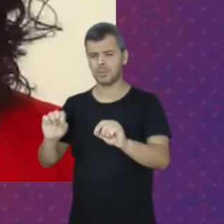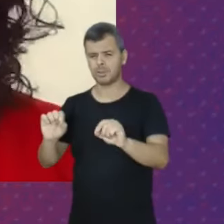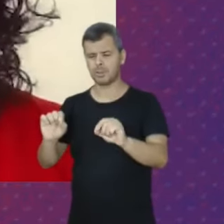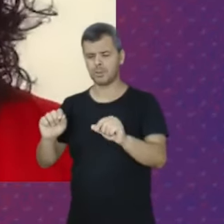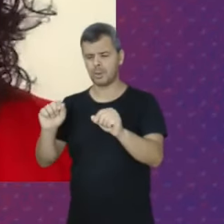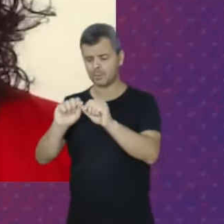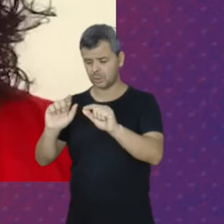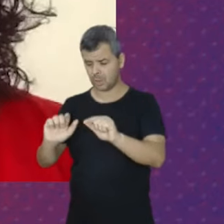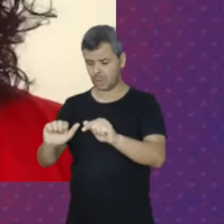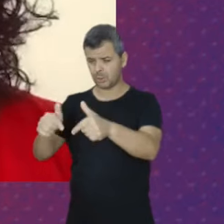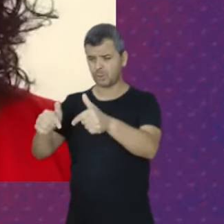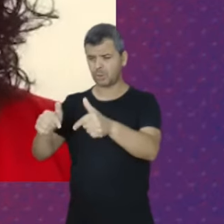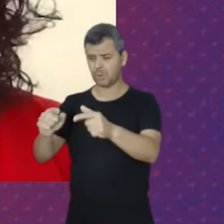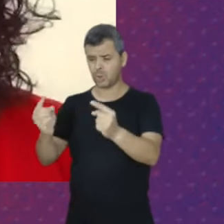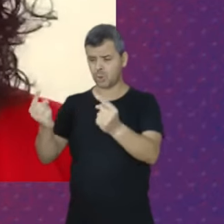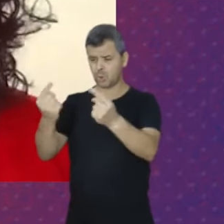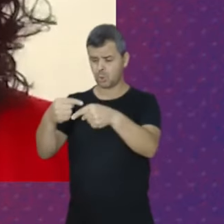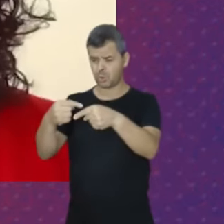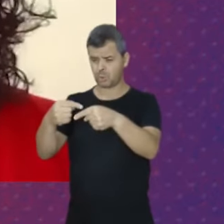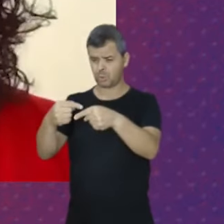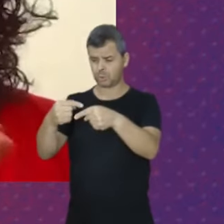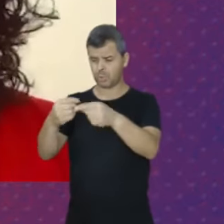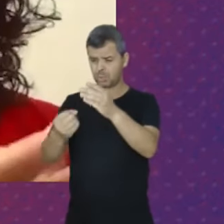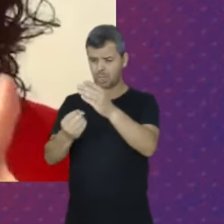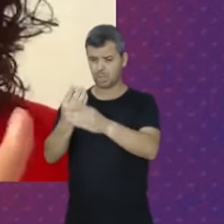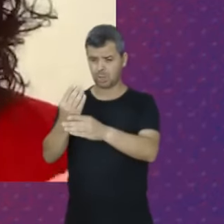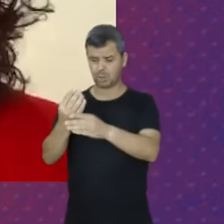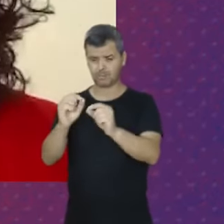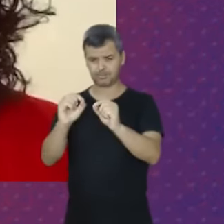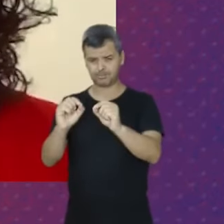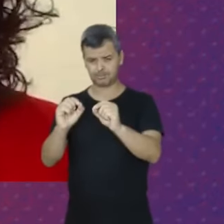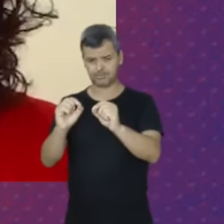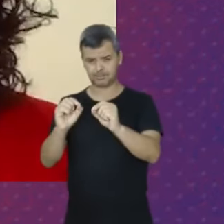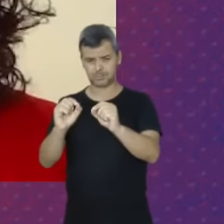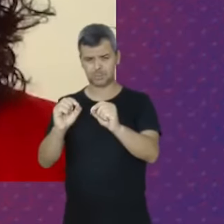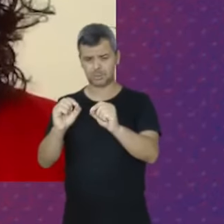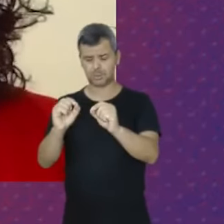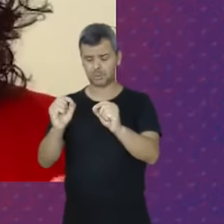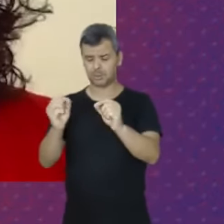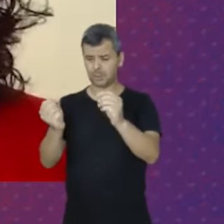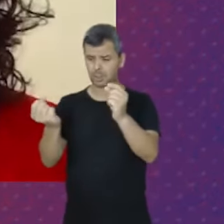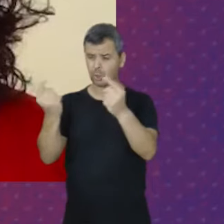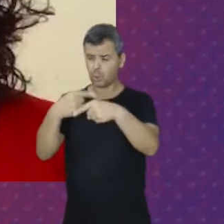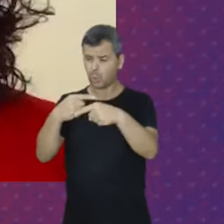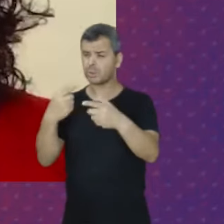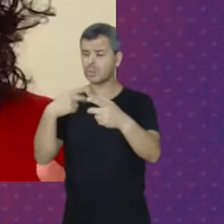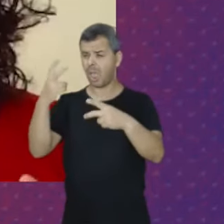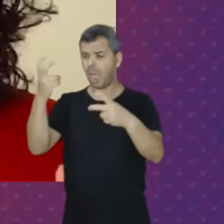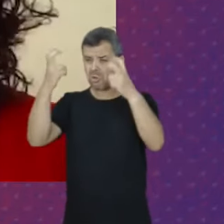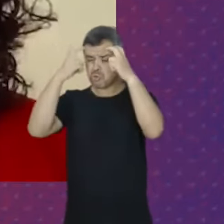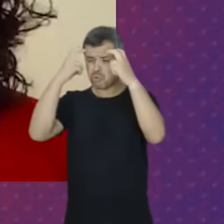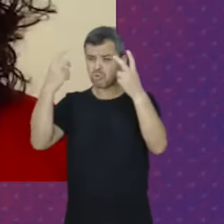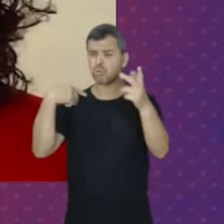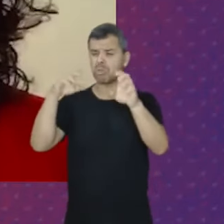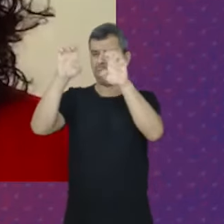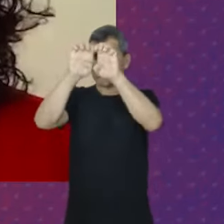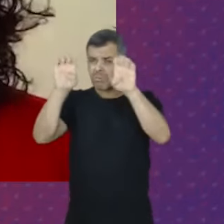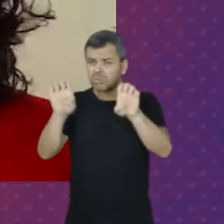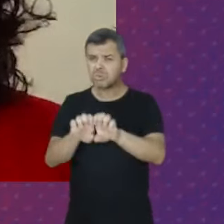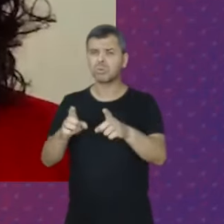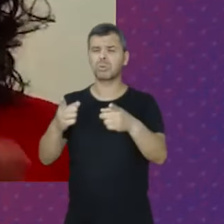fazendo a luta contra aquilo que estabeleceu, que contra essa cultura, contra essa